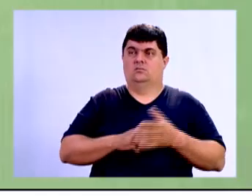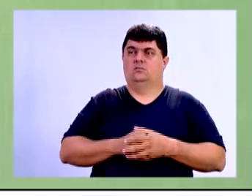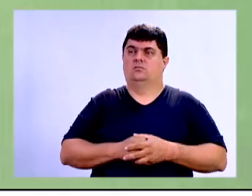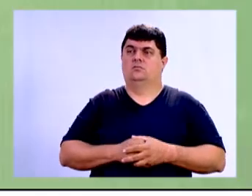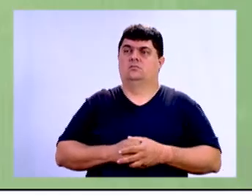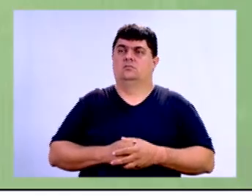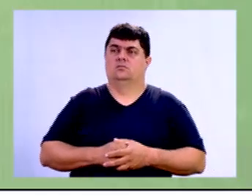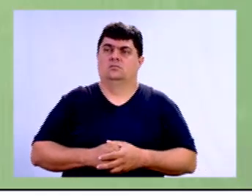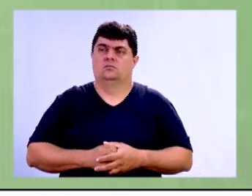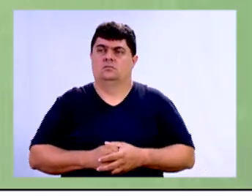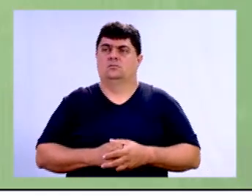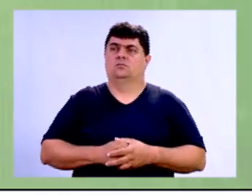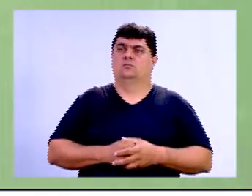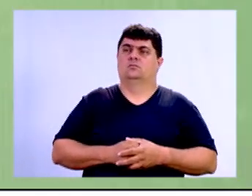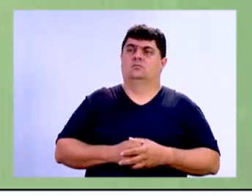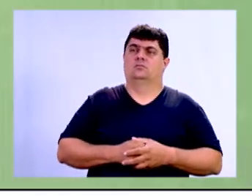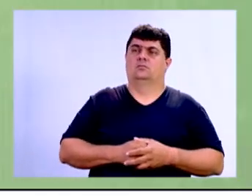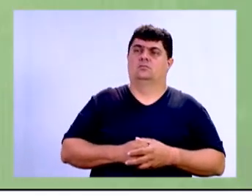lá.